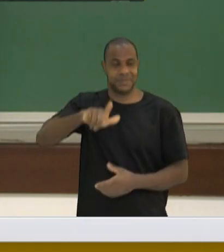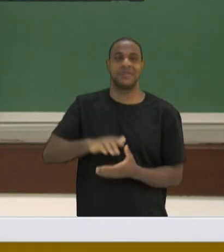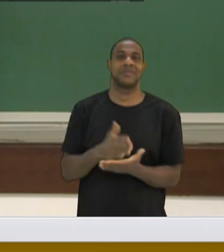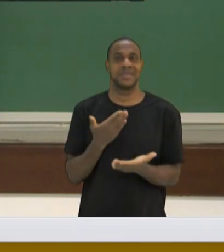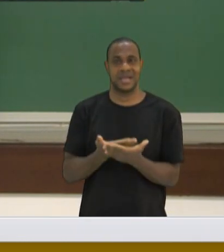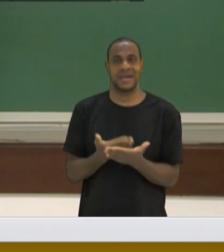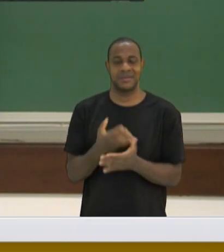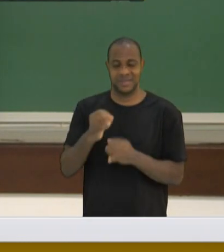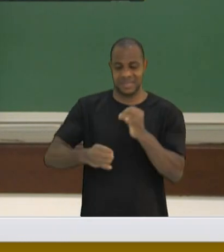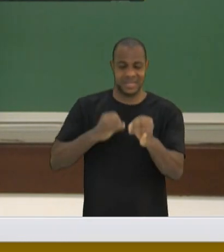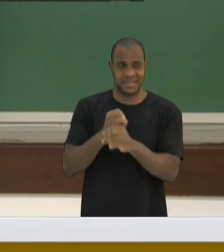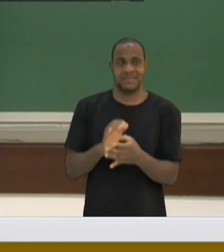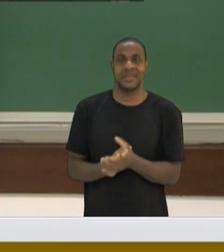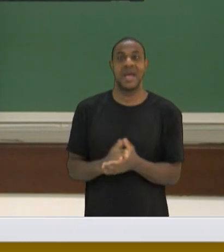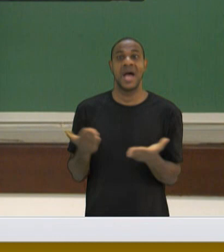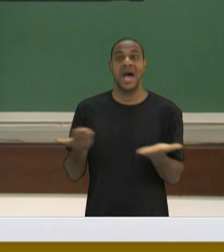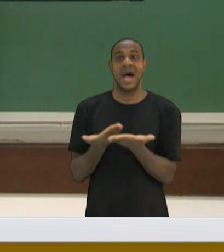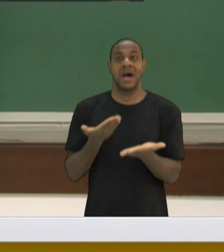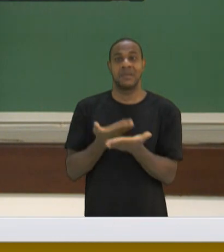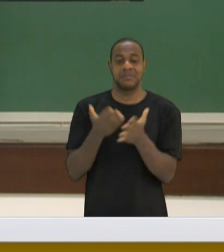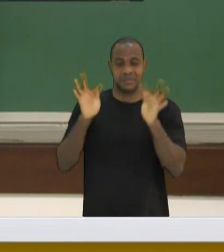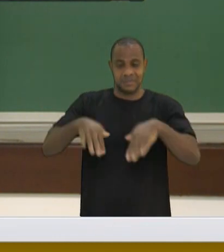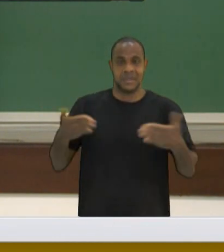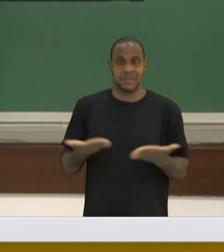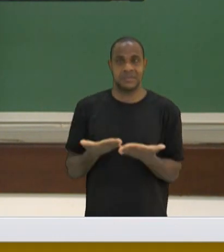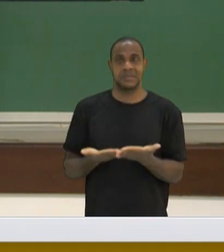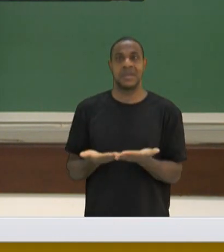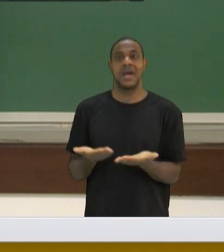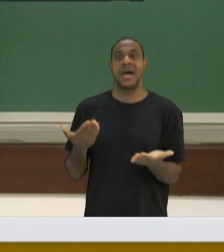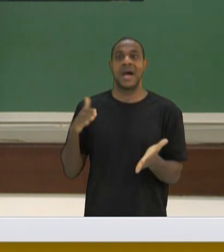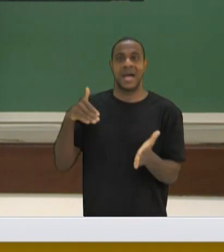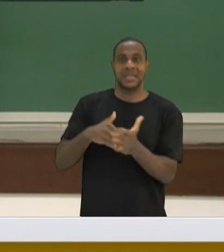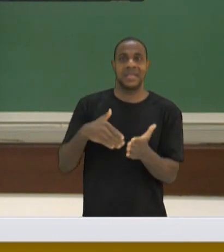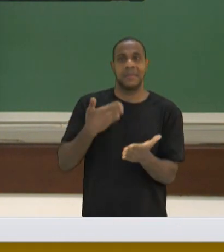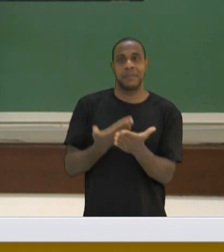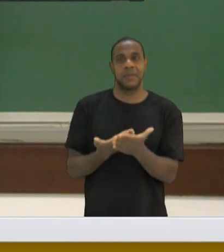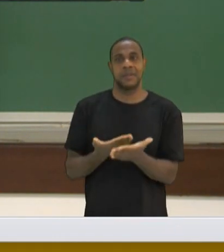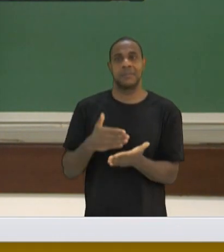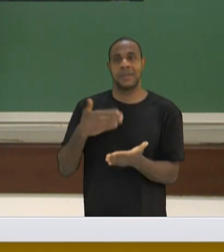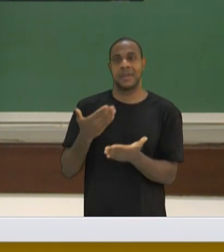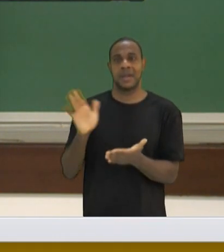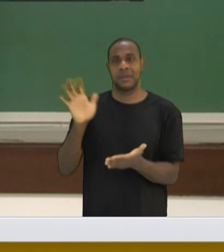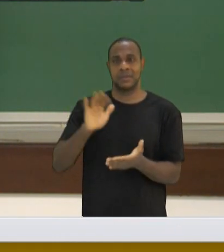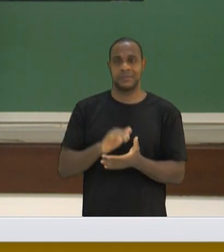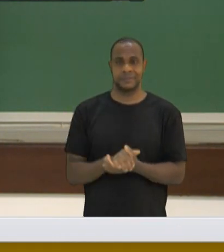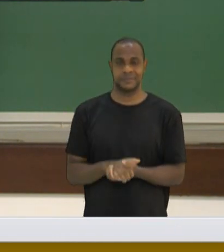nossa aula termina por aqui um beijo da Frozen até a próxima aula